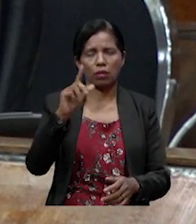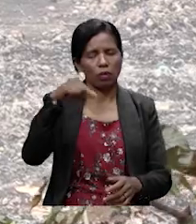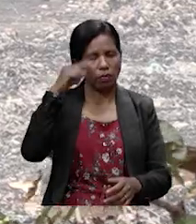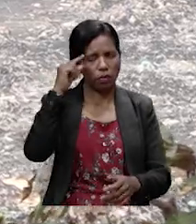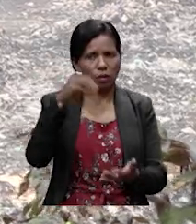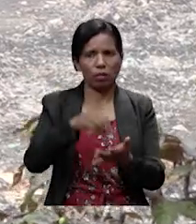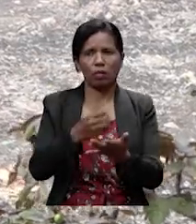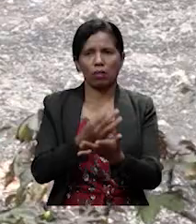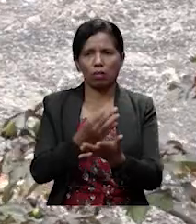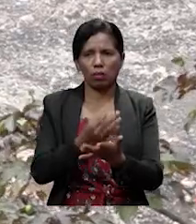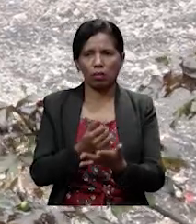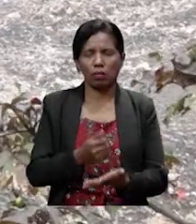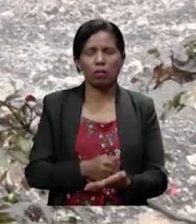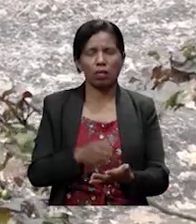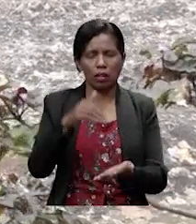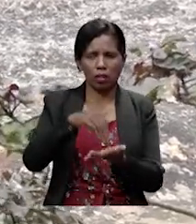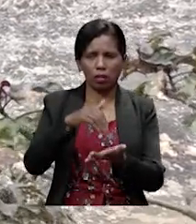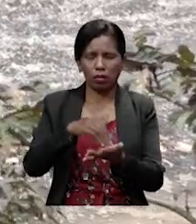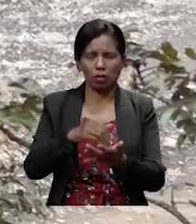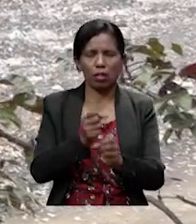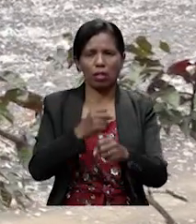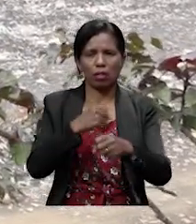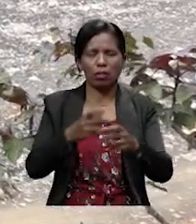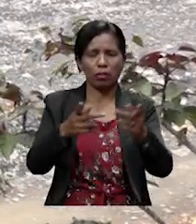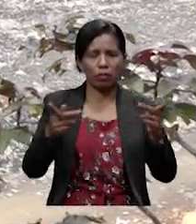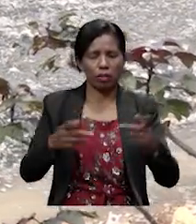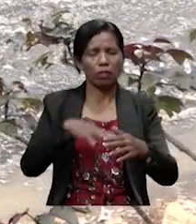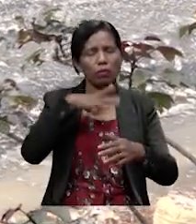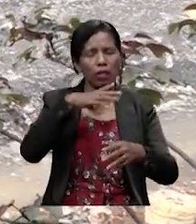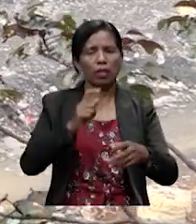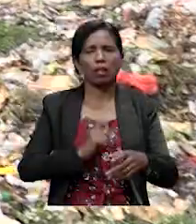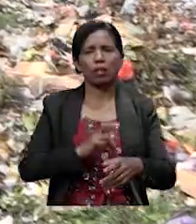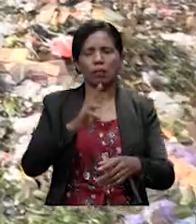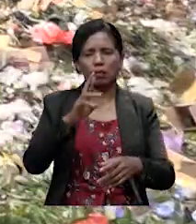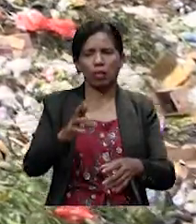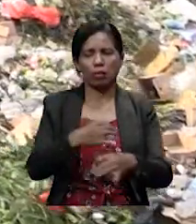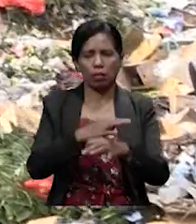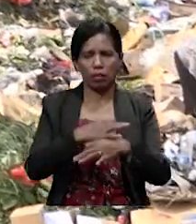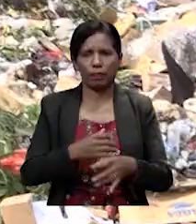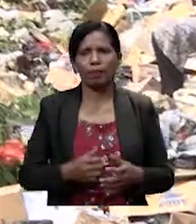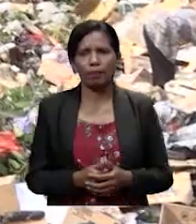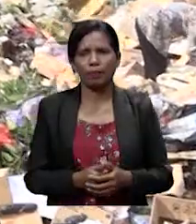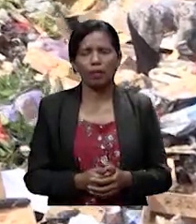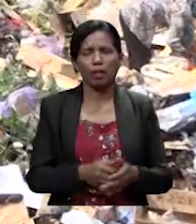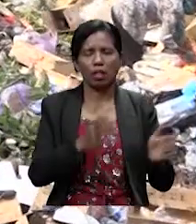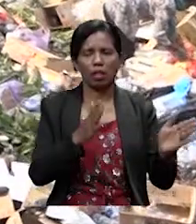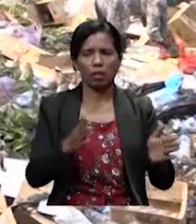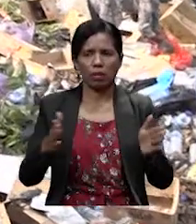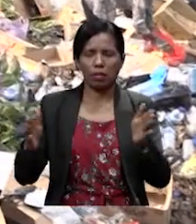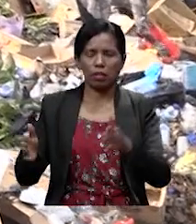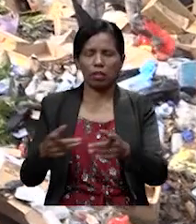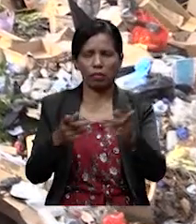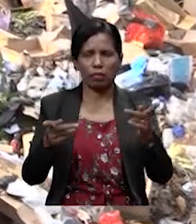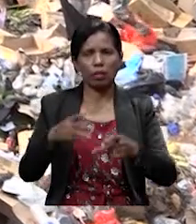on orçamento ho dihalo estudo no construção baliceira tibar, ho dihalo reciclagem. Ia processo ba reciclagem lixo